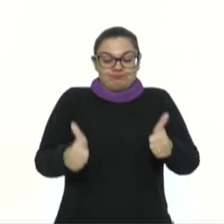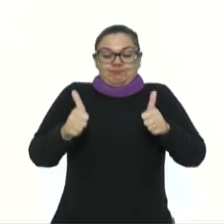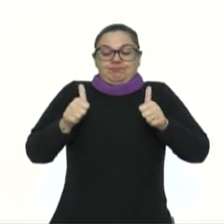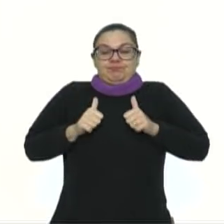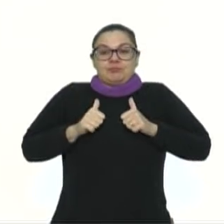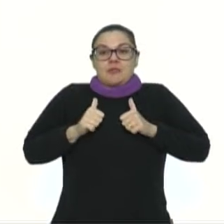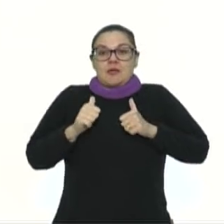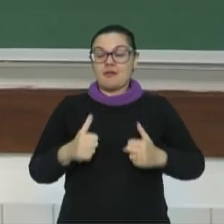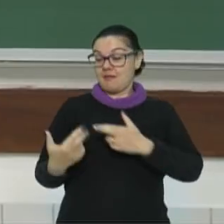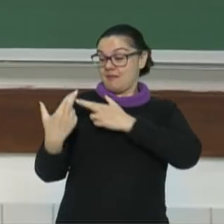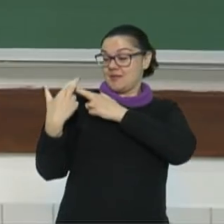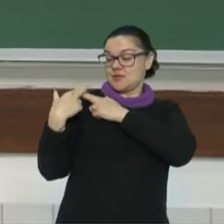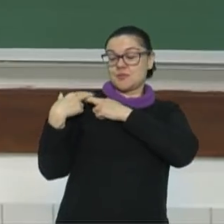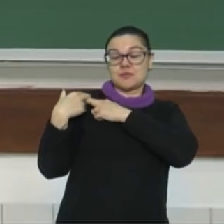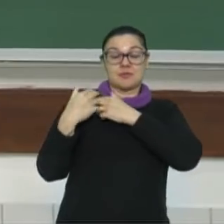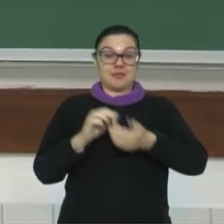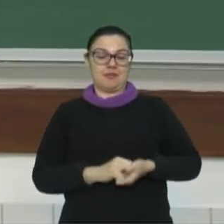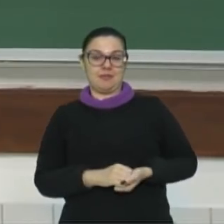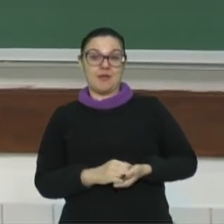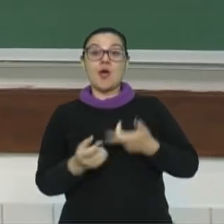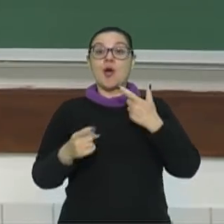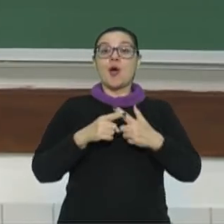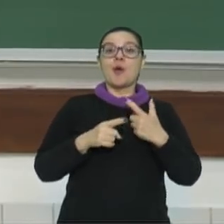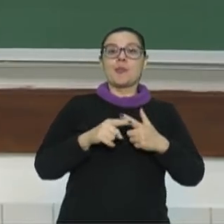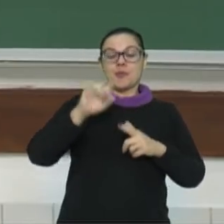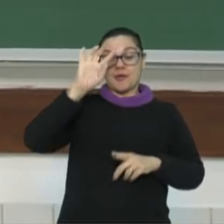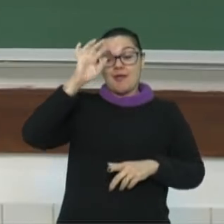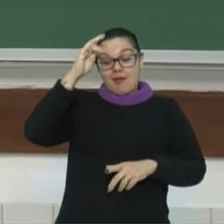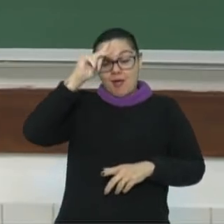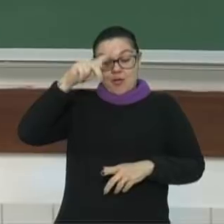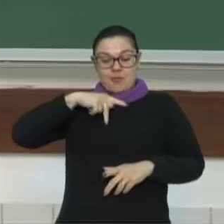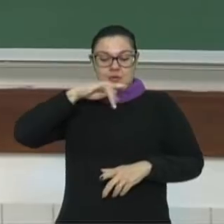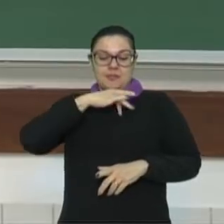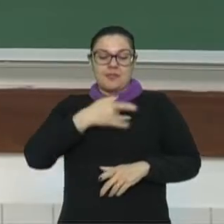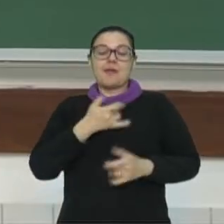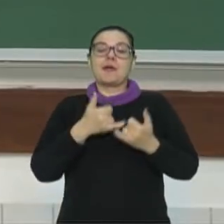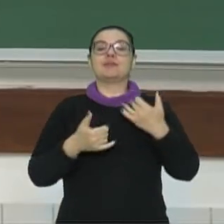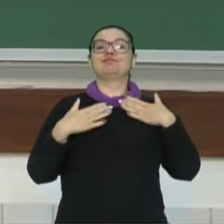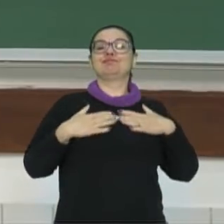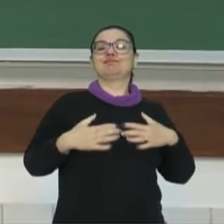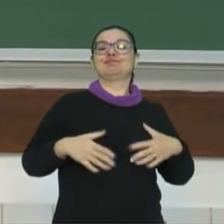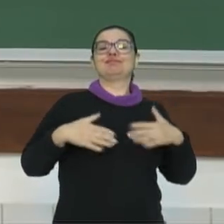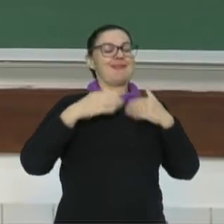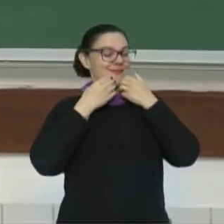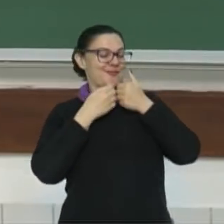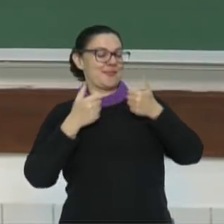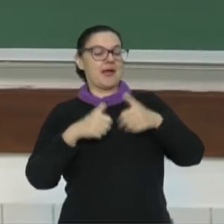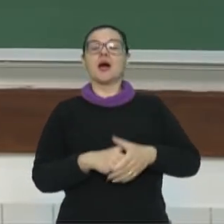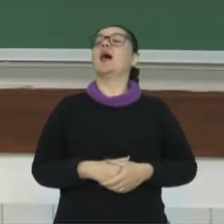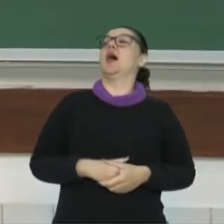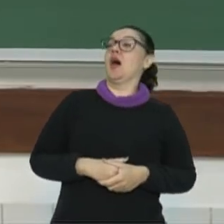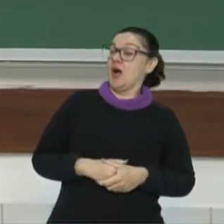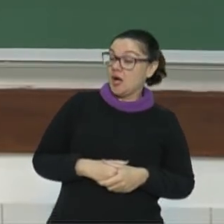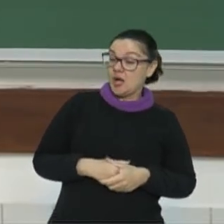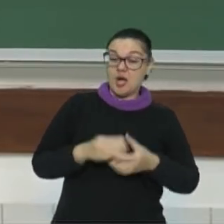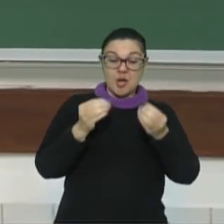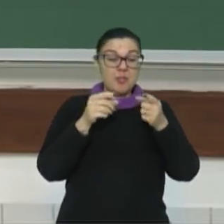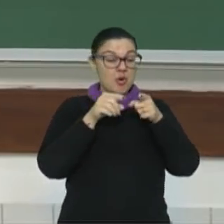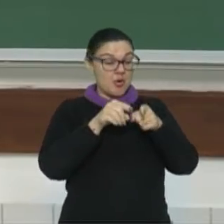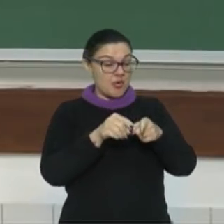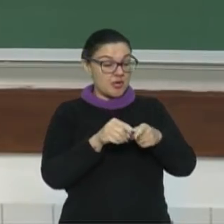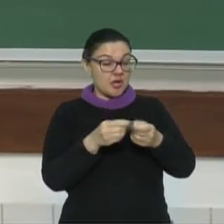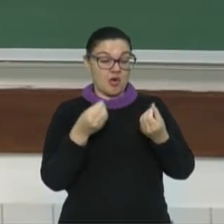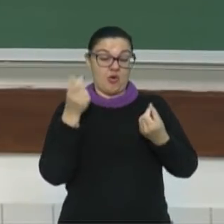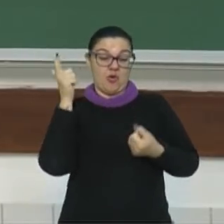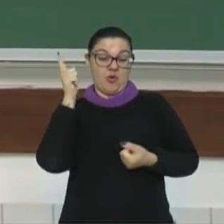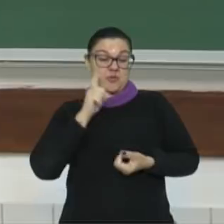Porque, gente, o vitimismo, ele é às vezes confortável. Eu me sinto bem, né? A pessoa pode falar assim, nossa, mas como alguém quer